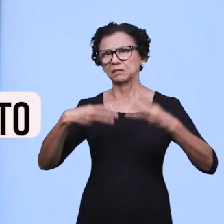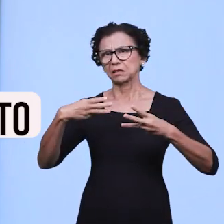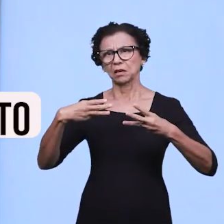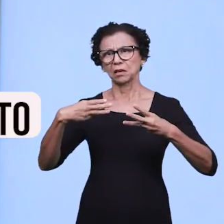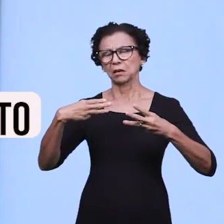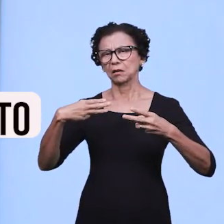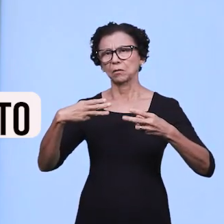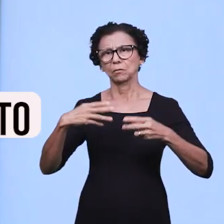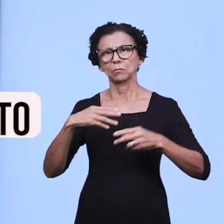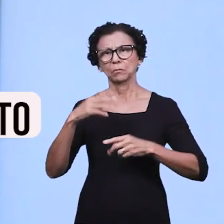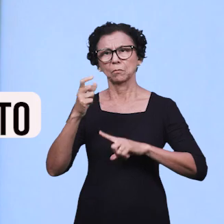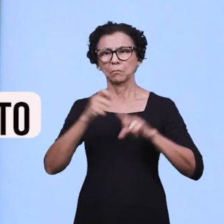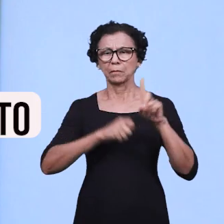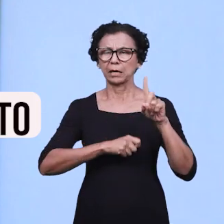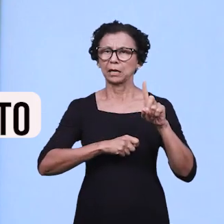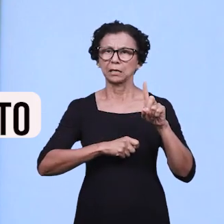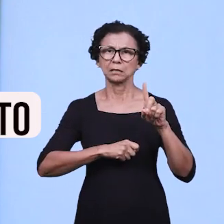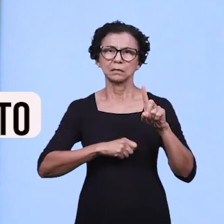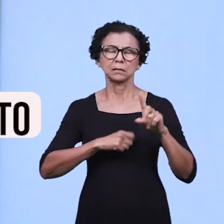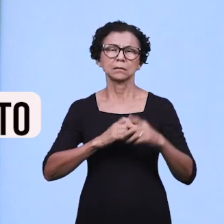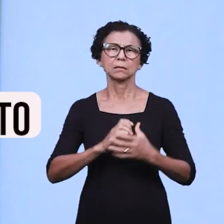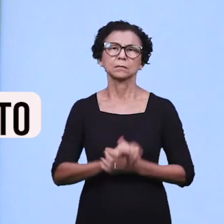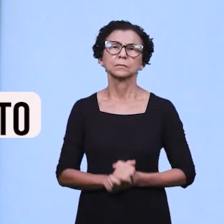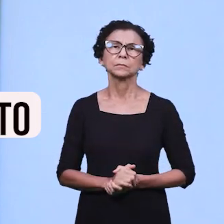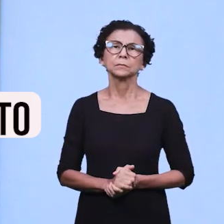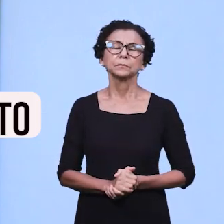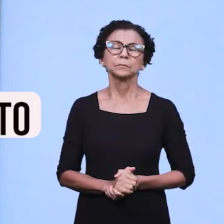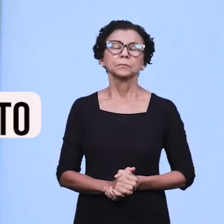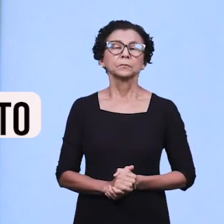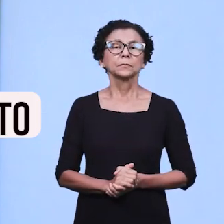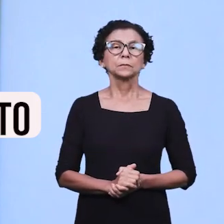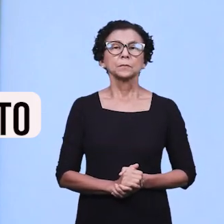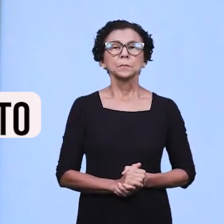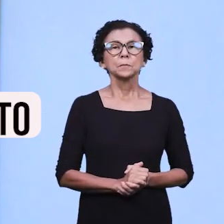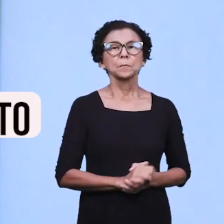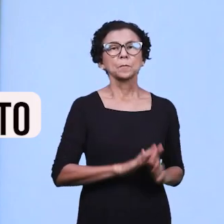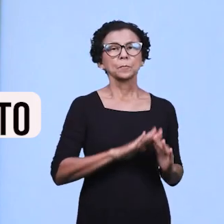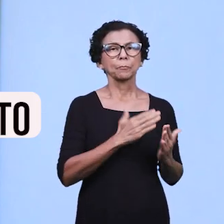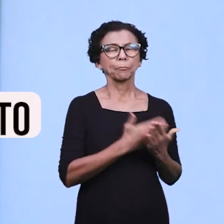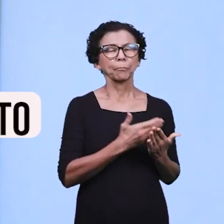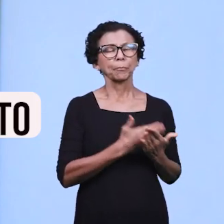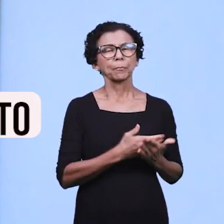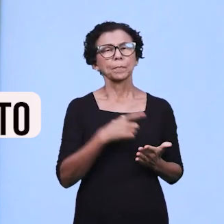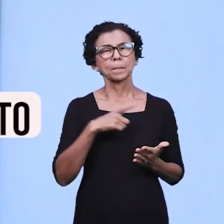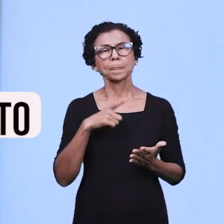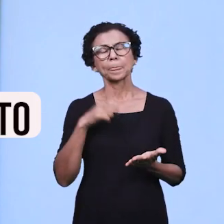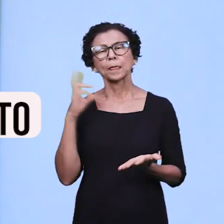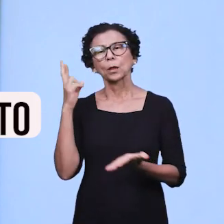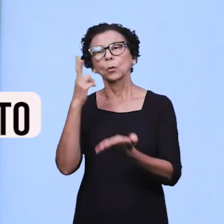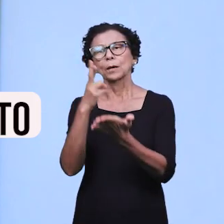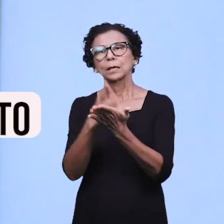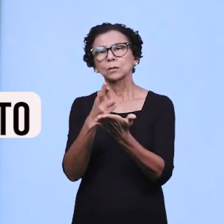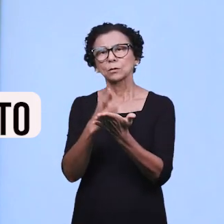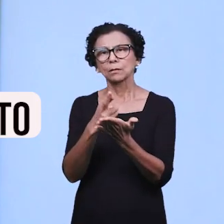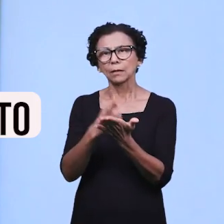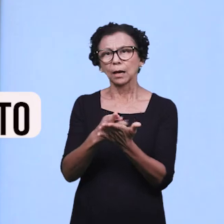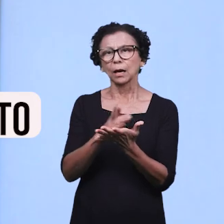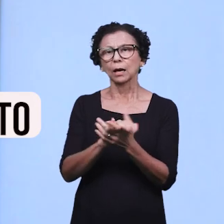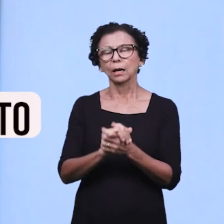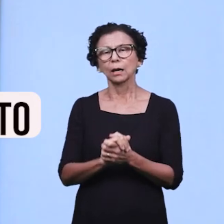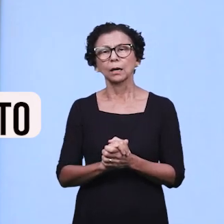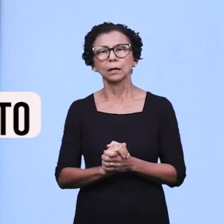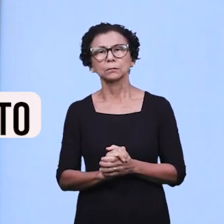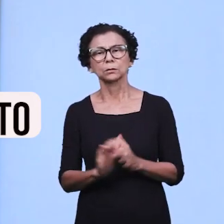mensal, mas também as escolas já disponibilizam, né, alguns resultados de aprendizagem parciais durante